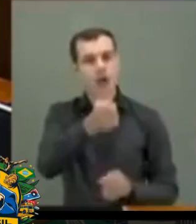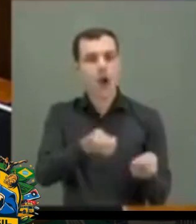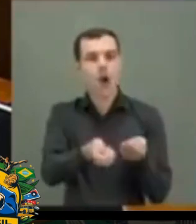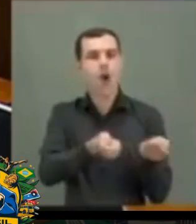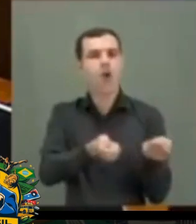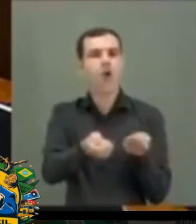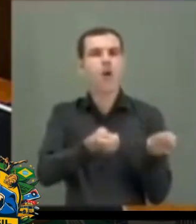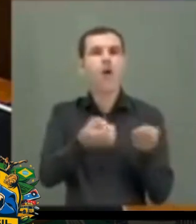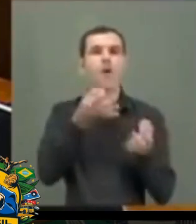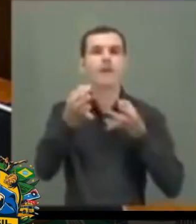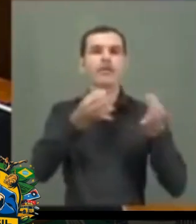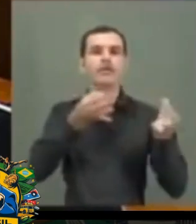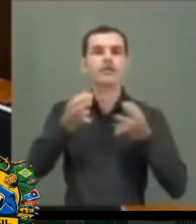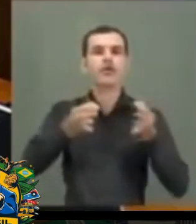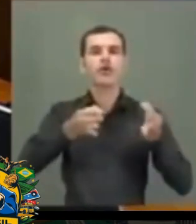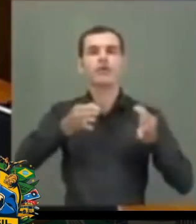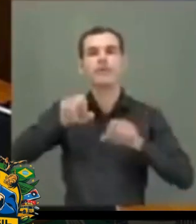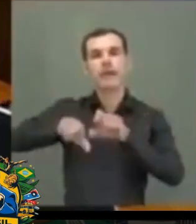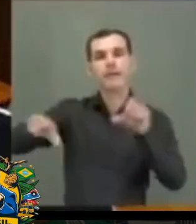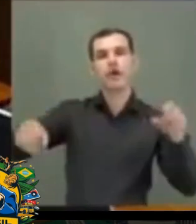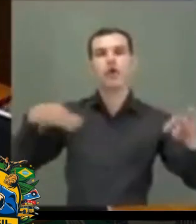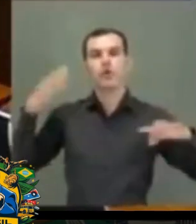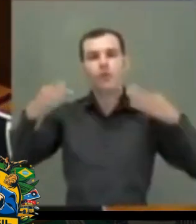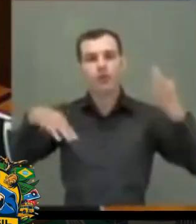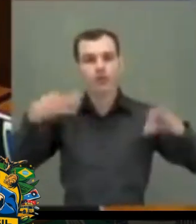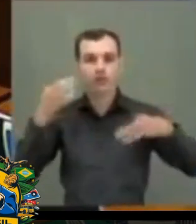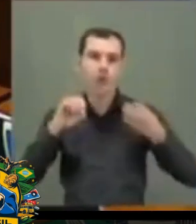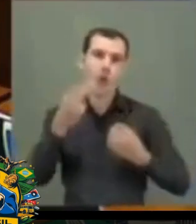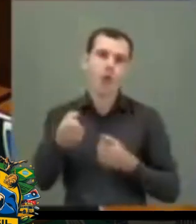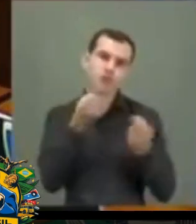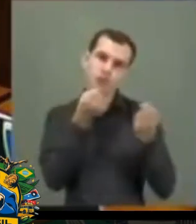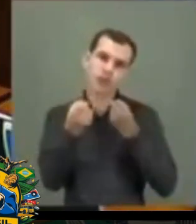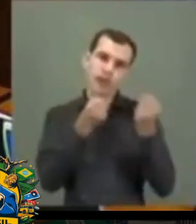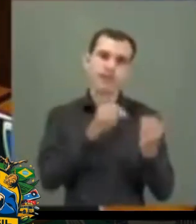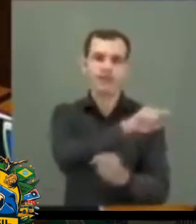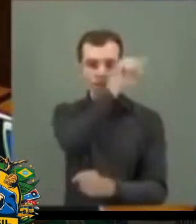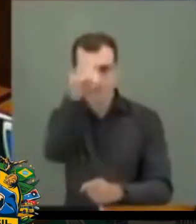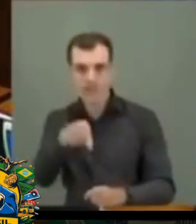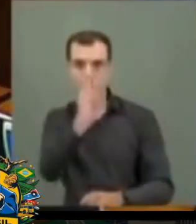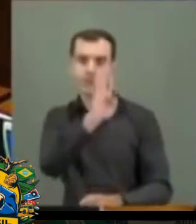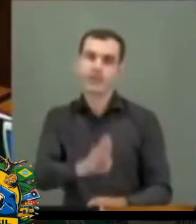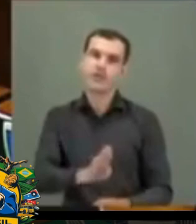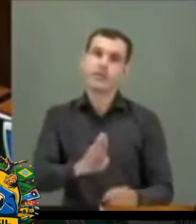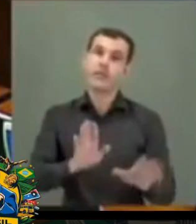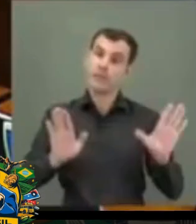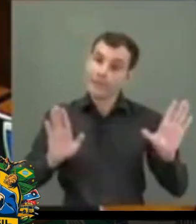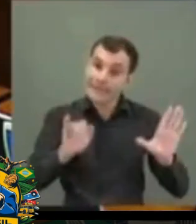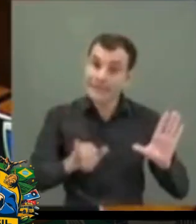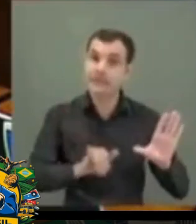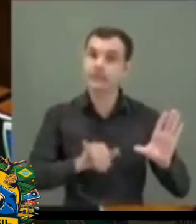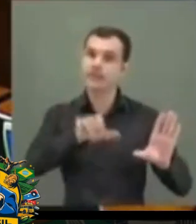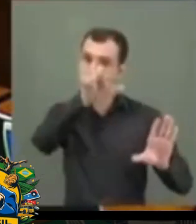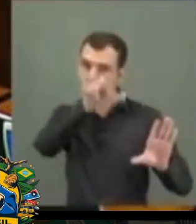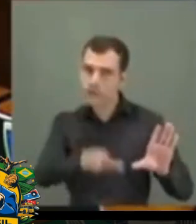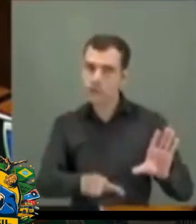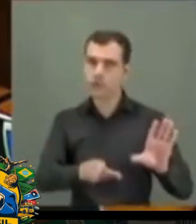opiniões de turistas ou jornalistas que vêm ao Brasil. A não ser que a pessoa represente, e aqui por isso que eu